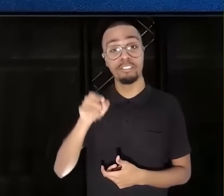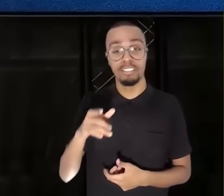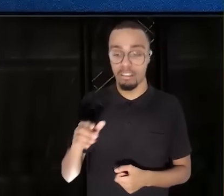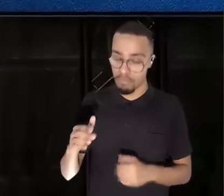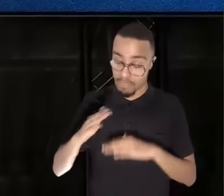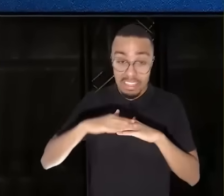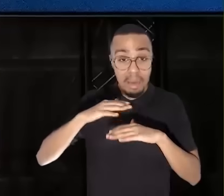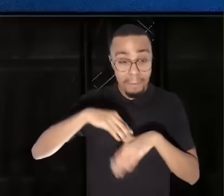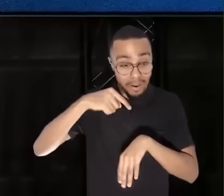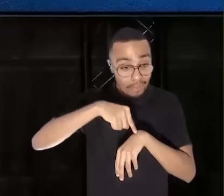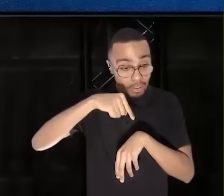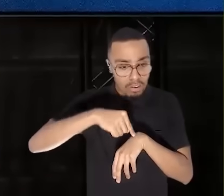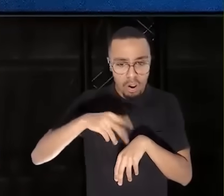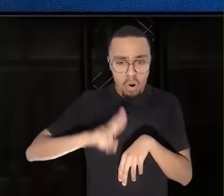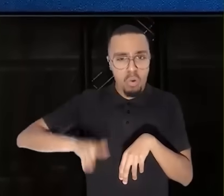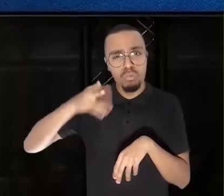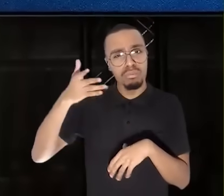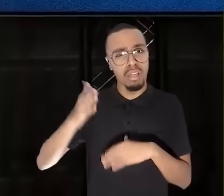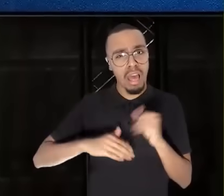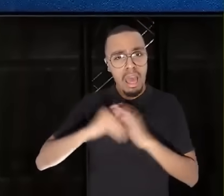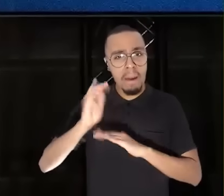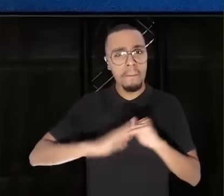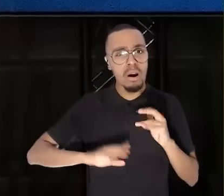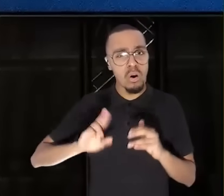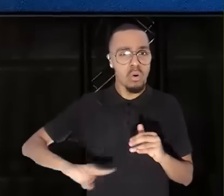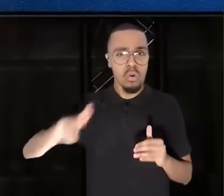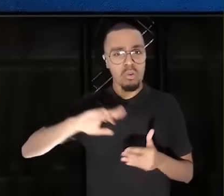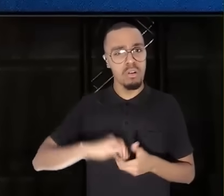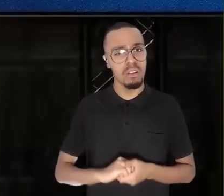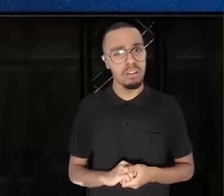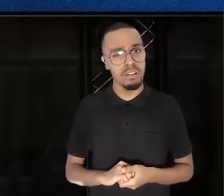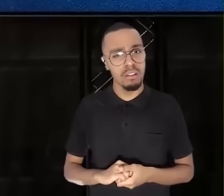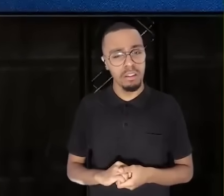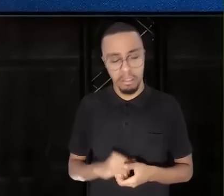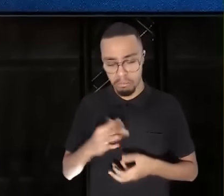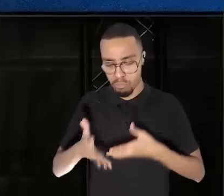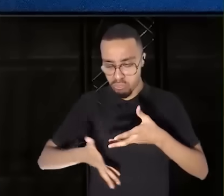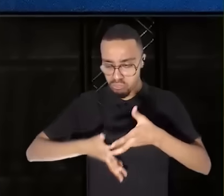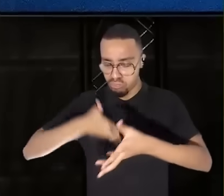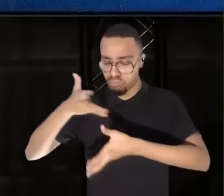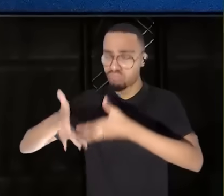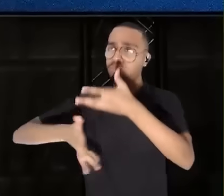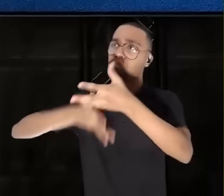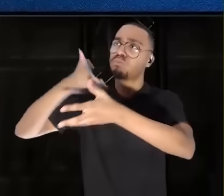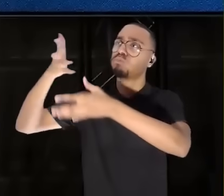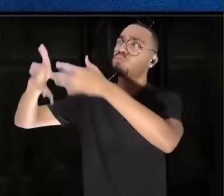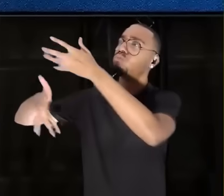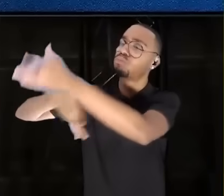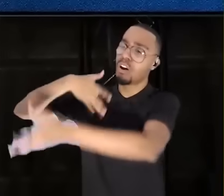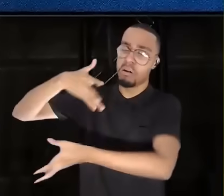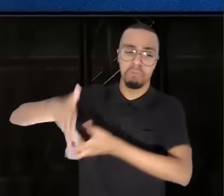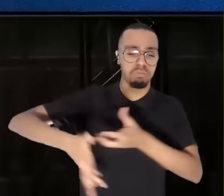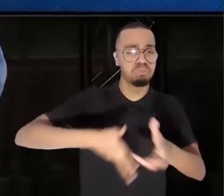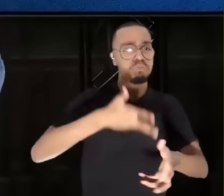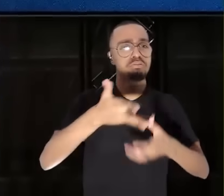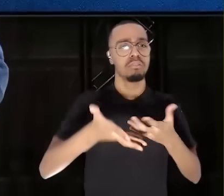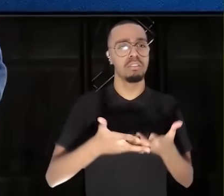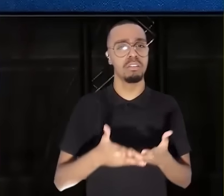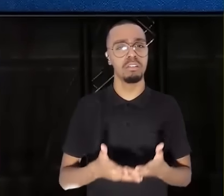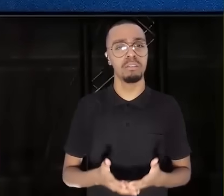dente e dizer: a sua maior conexão com o céu é a palavra. Sempre que Deus